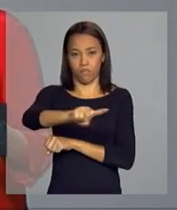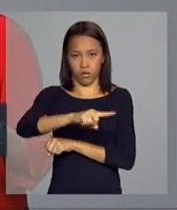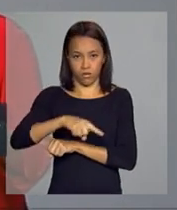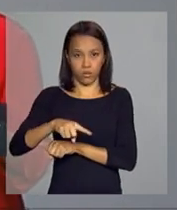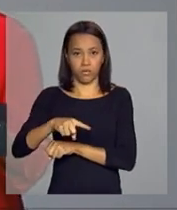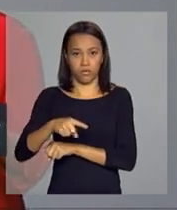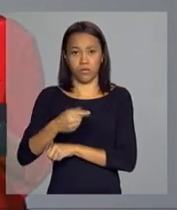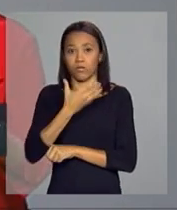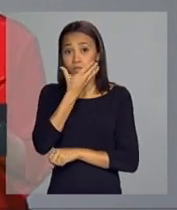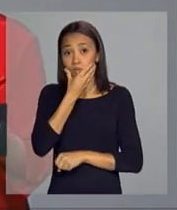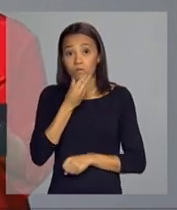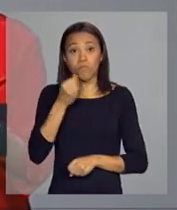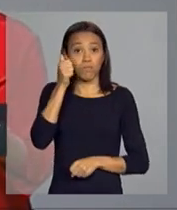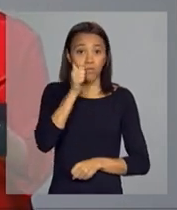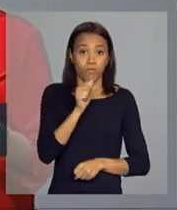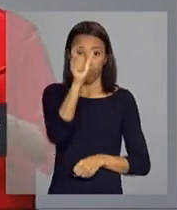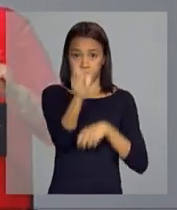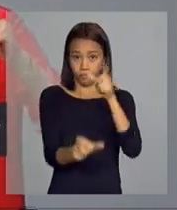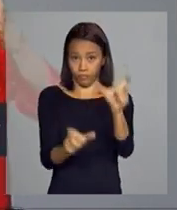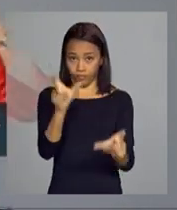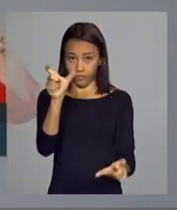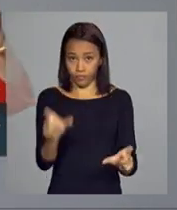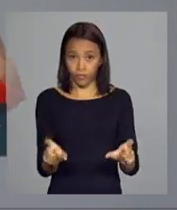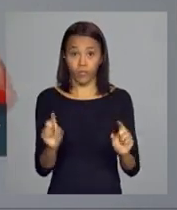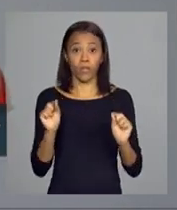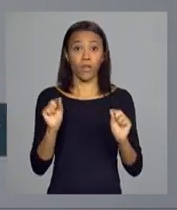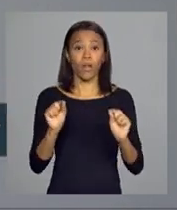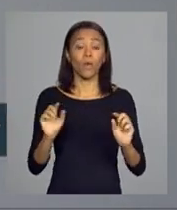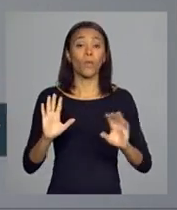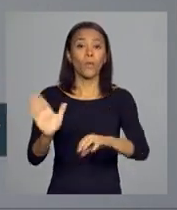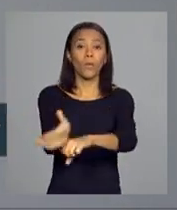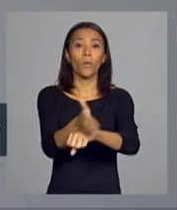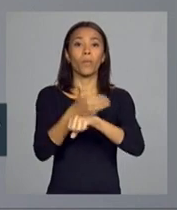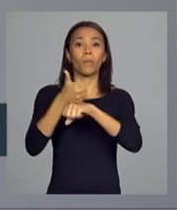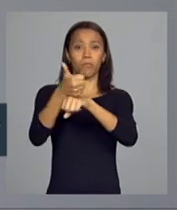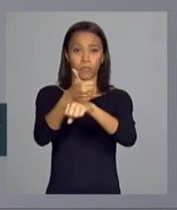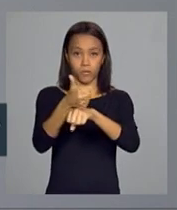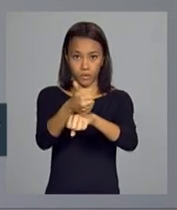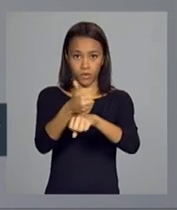das senhoras e dos senhores, é o melhor